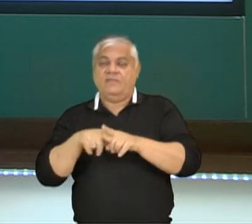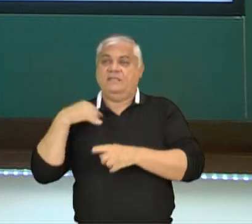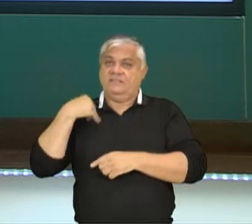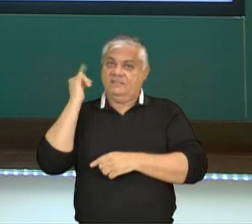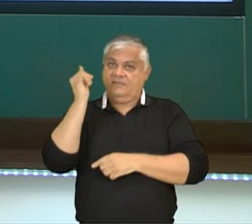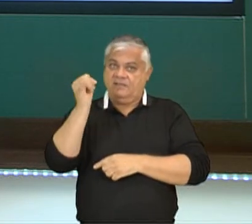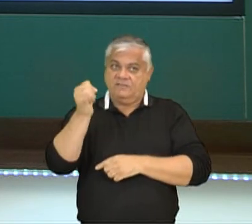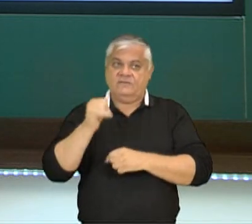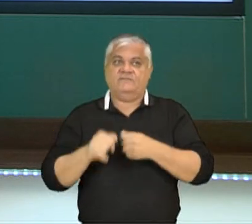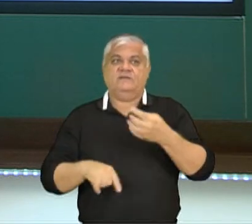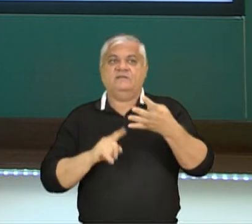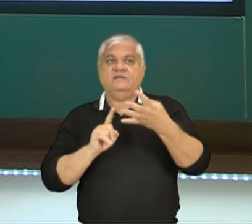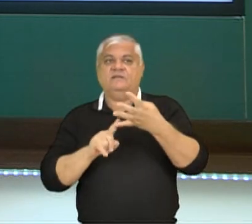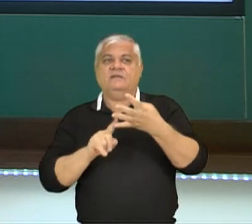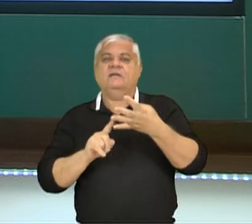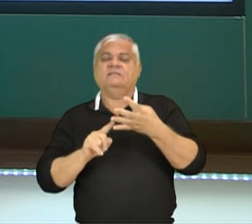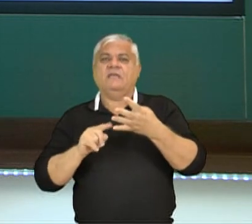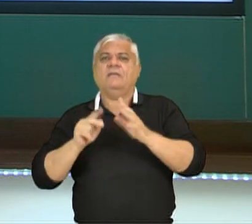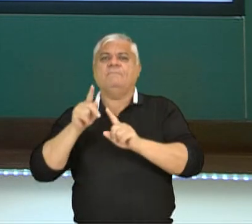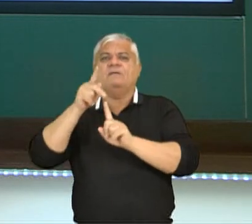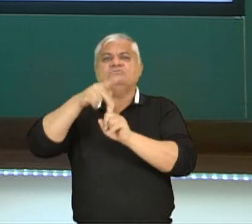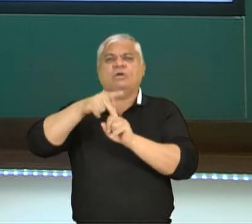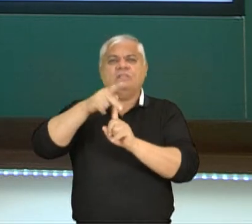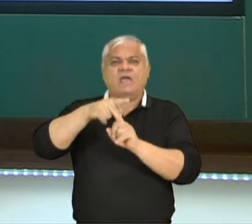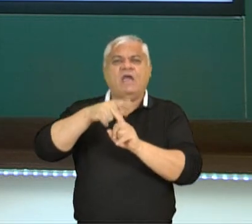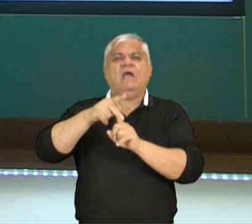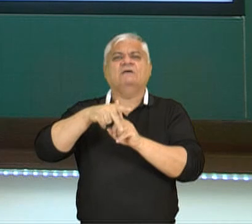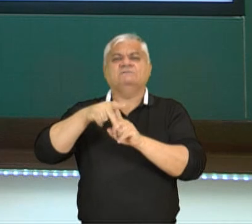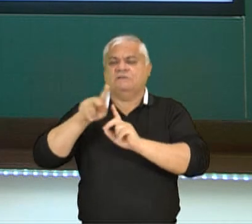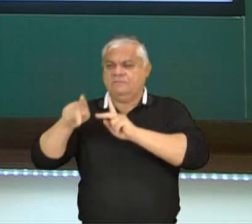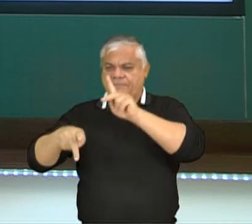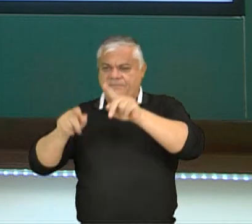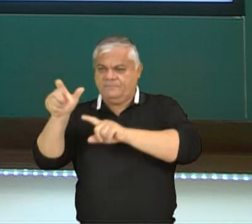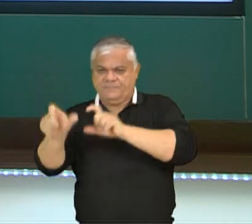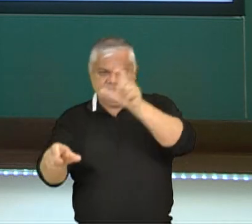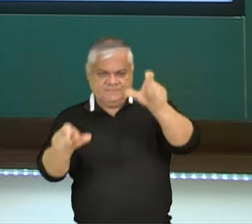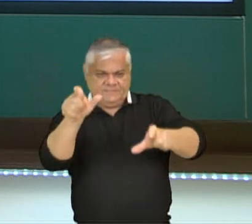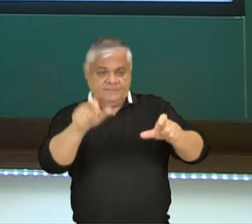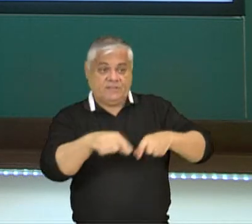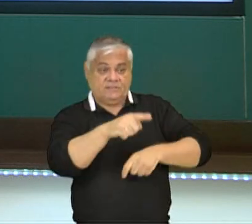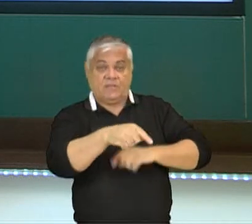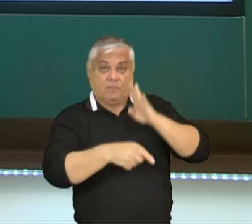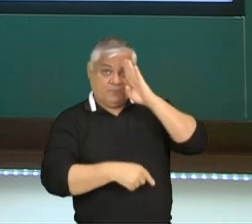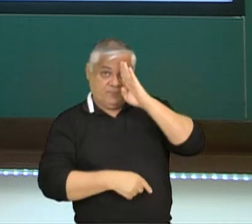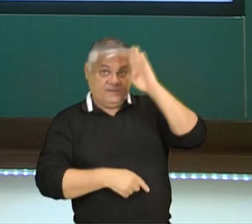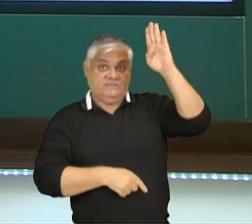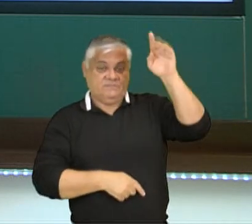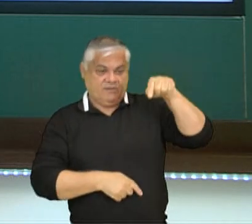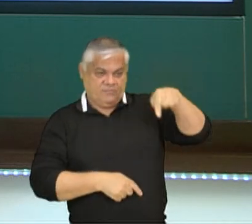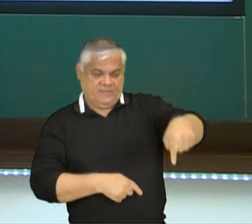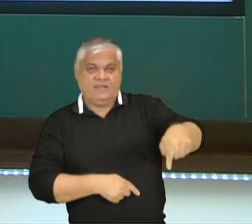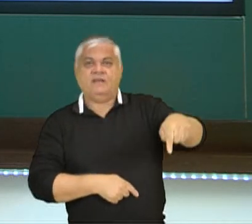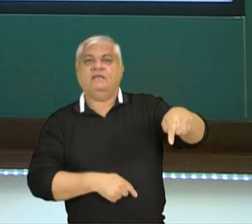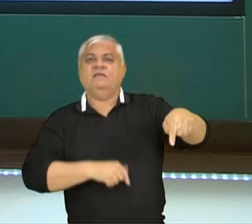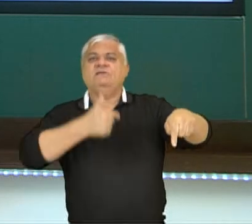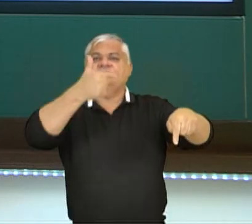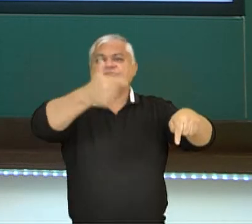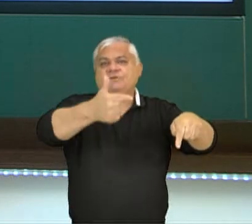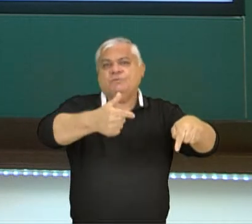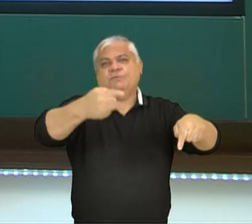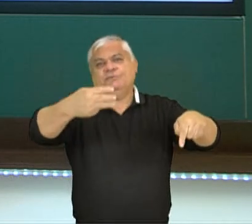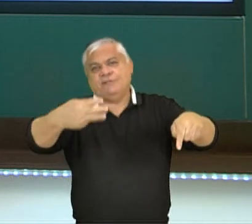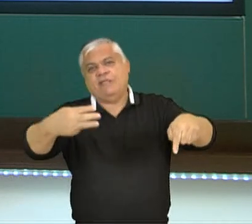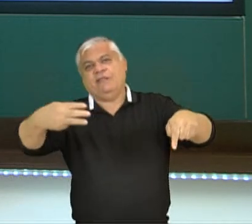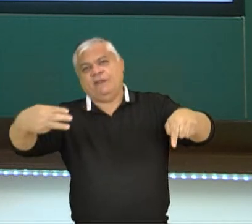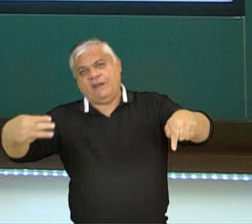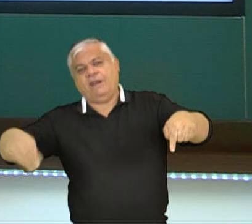narrativa. Também a presença de personagens, né? Podemos ter o protagonista, que é o personagem principal, e personagens